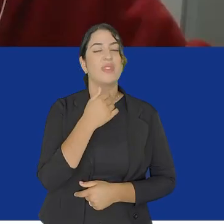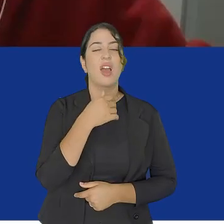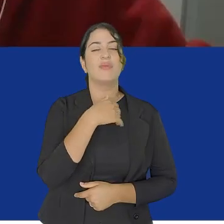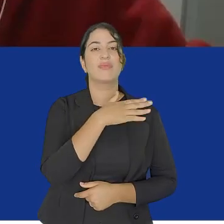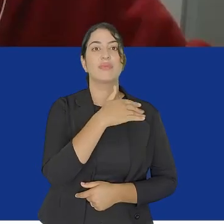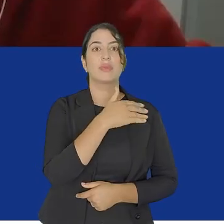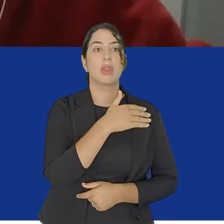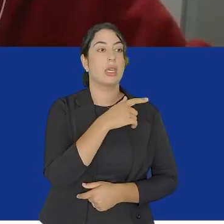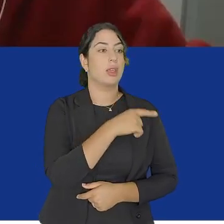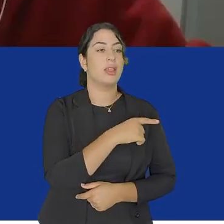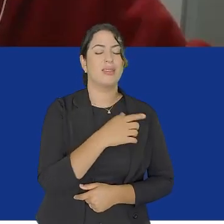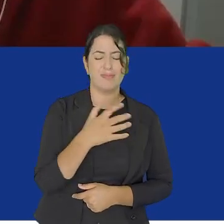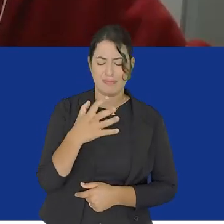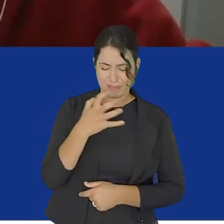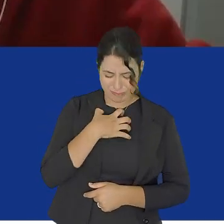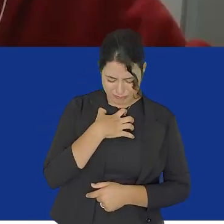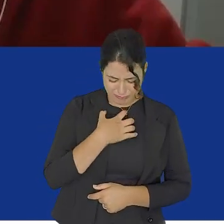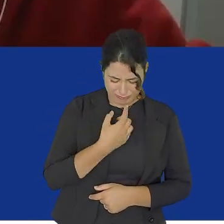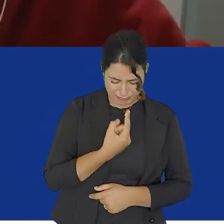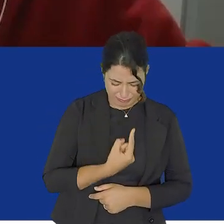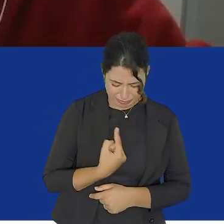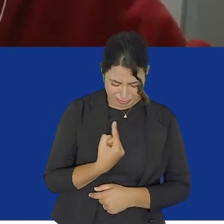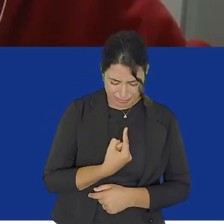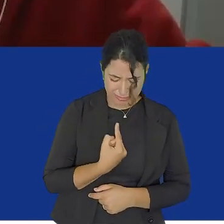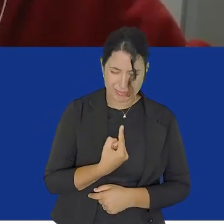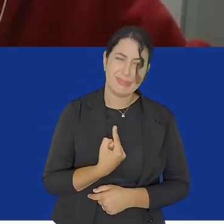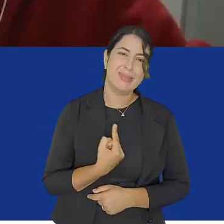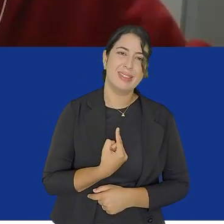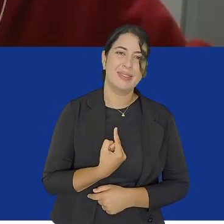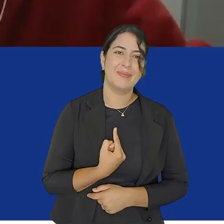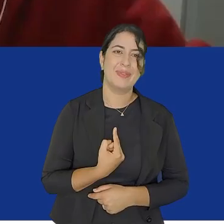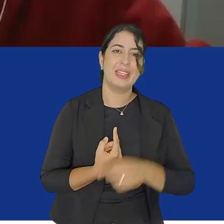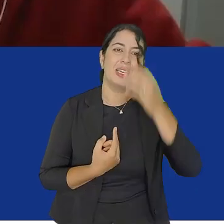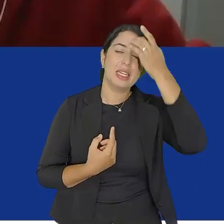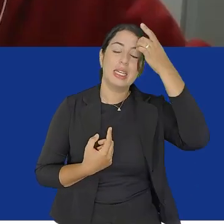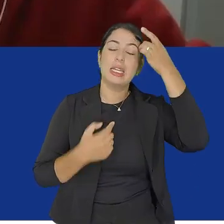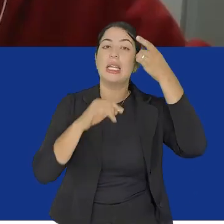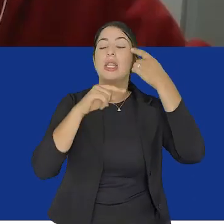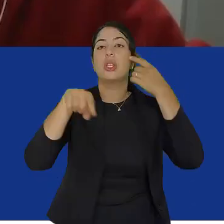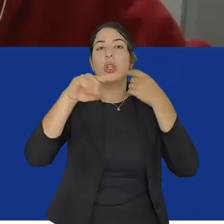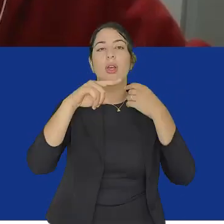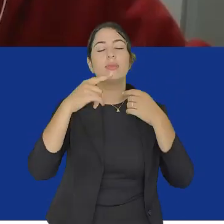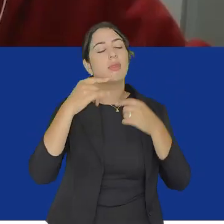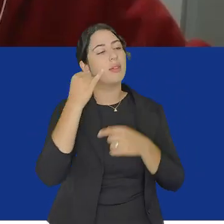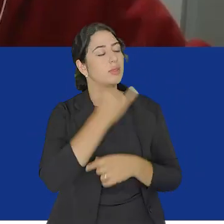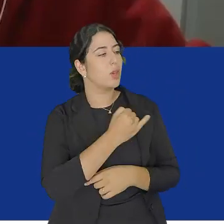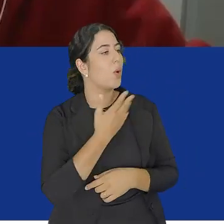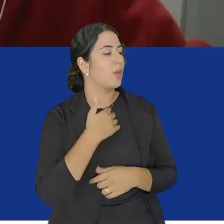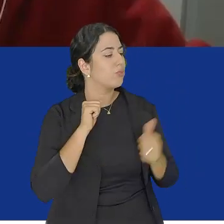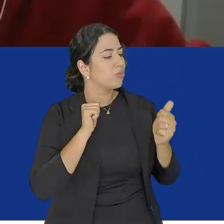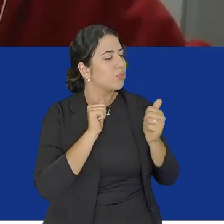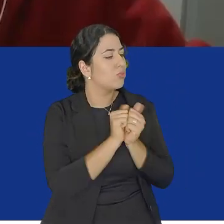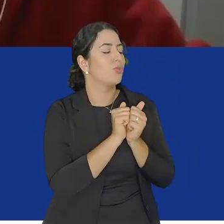ser hostilizado. Não é que a gente resolve por dizer eu estou aqui com você, mas